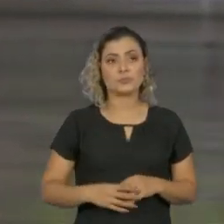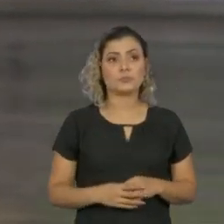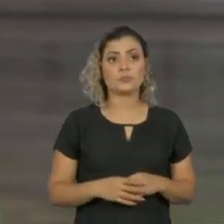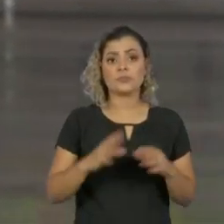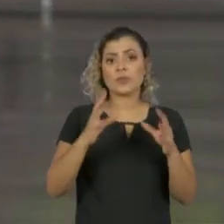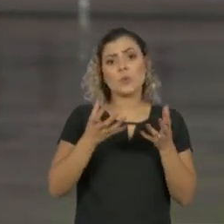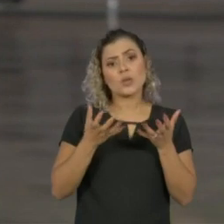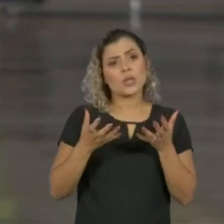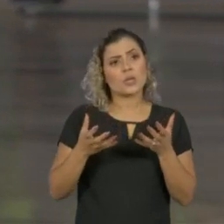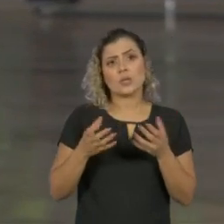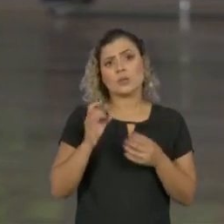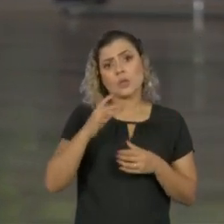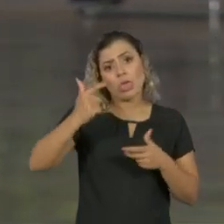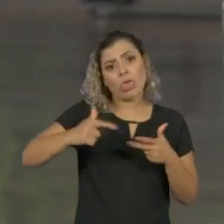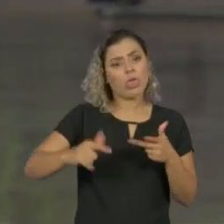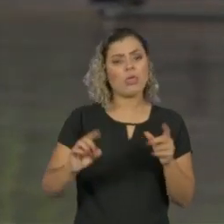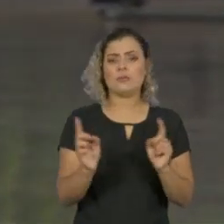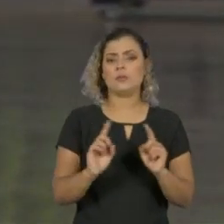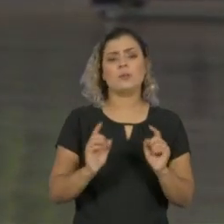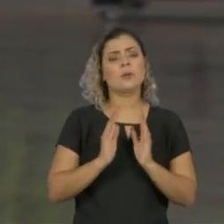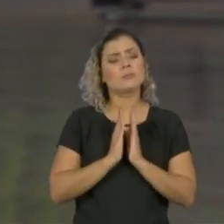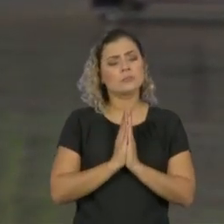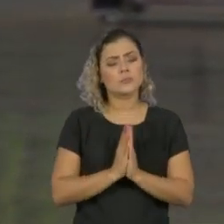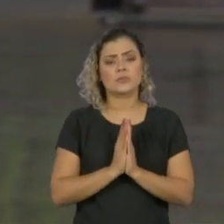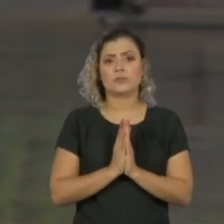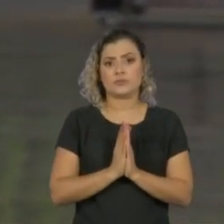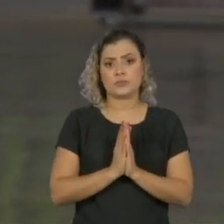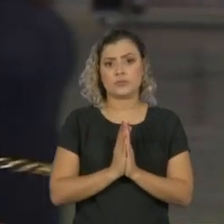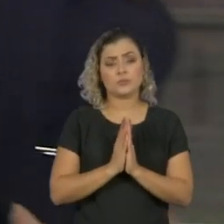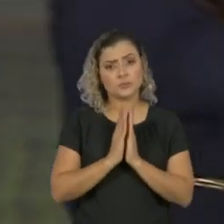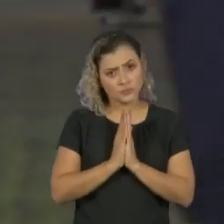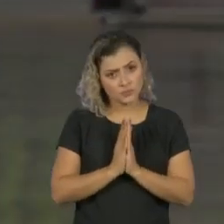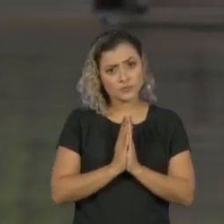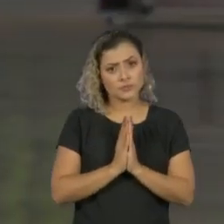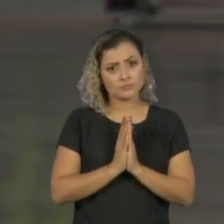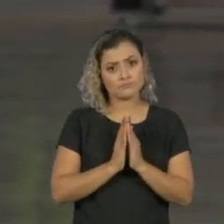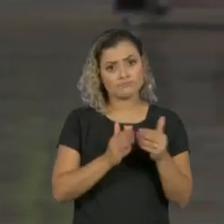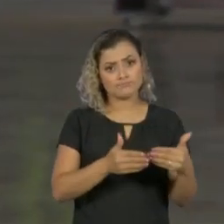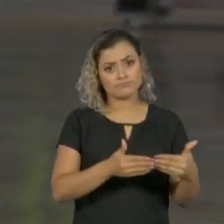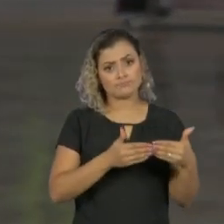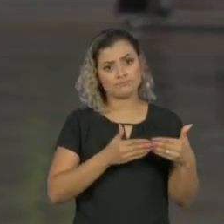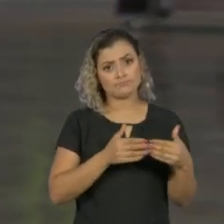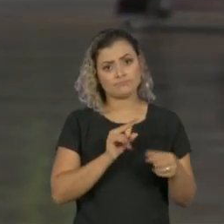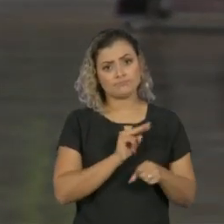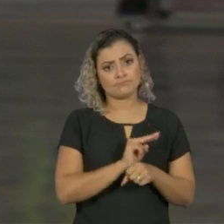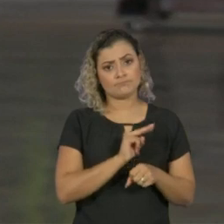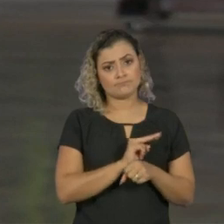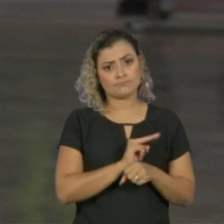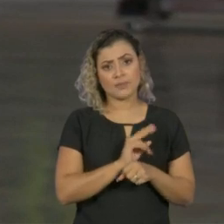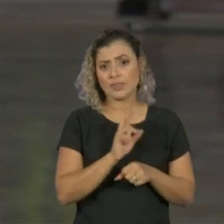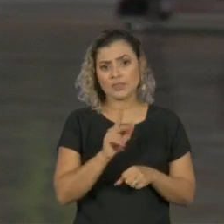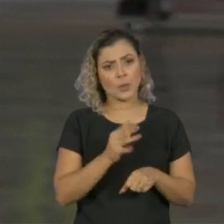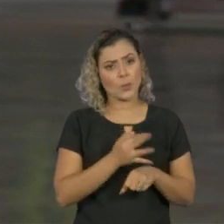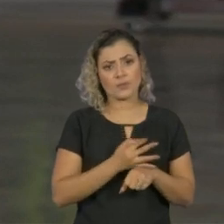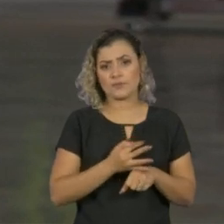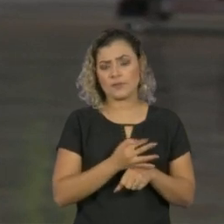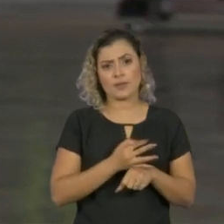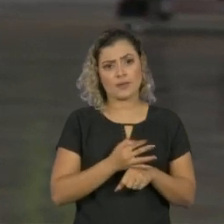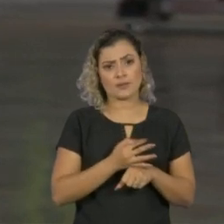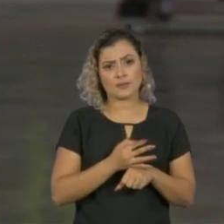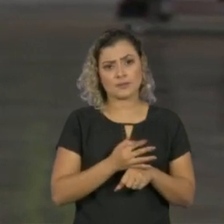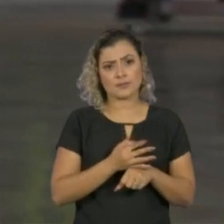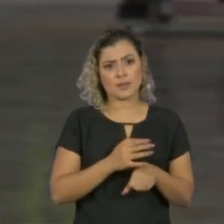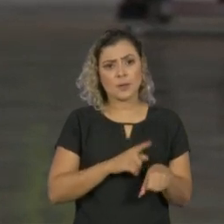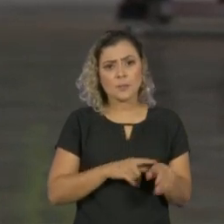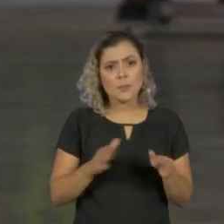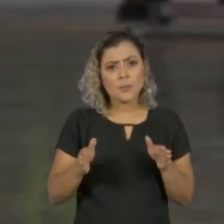sem parecer repetitivo, mas insistir nessa tecla. Isolamento social não é férias. Não é um momento